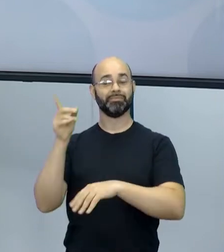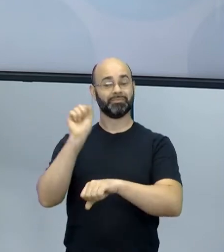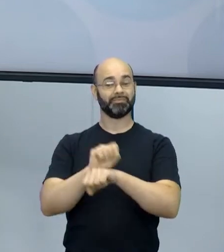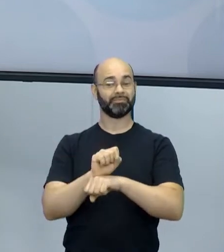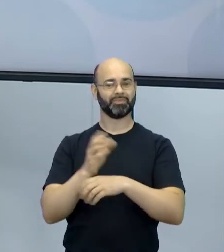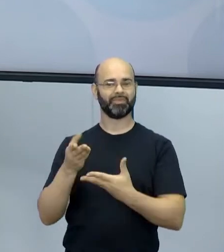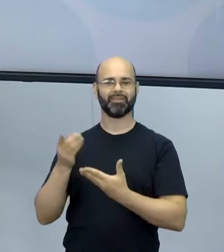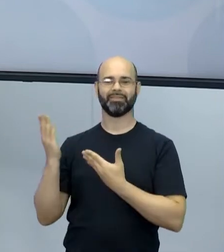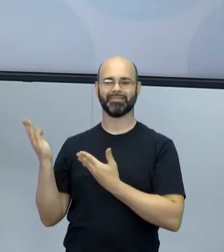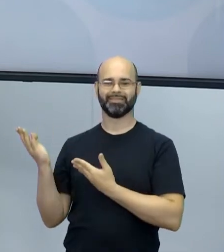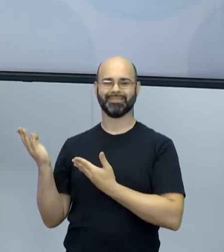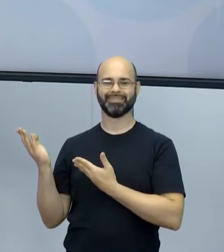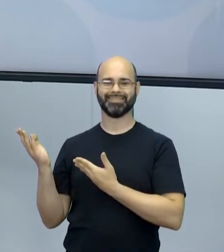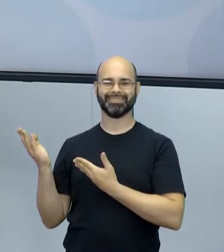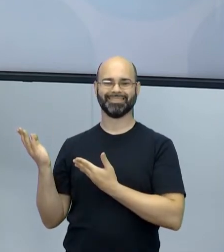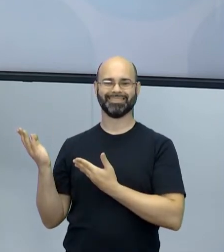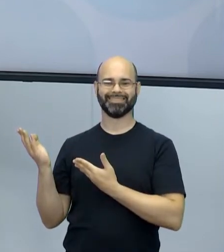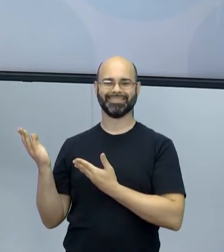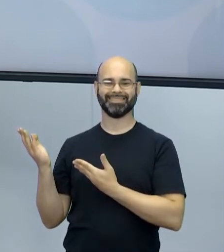comigo assim, ó.